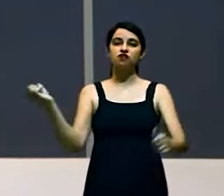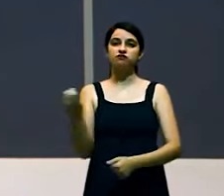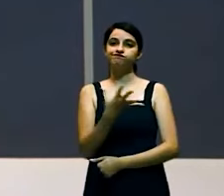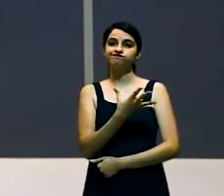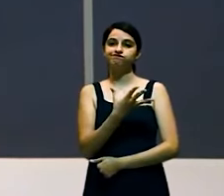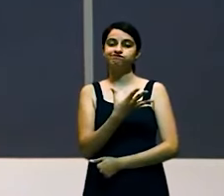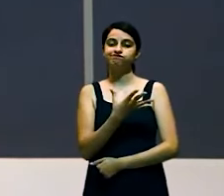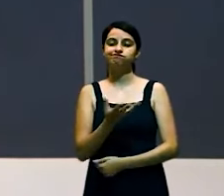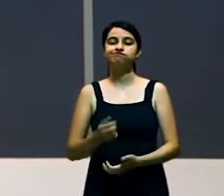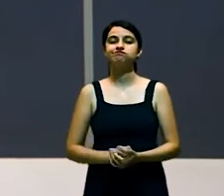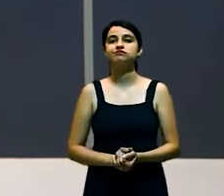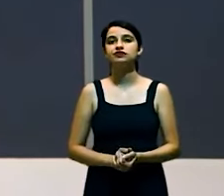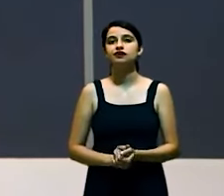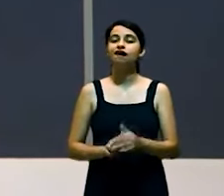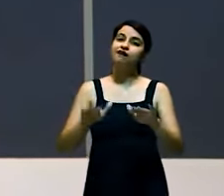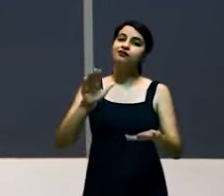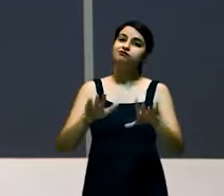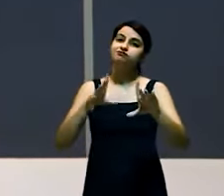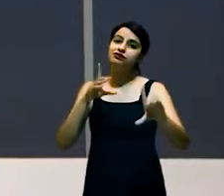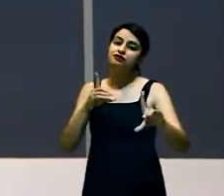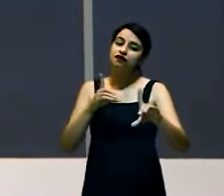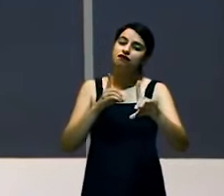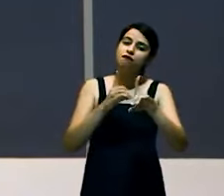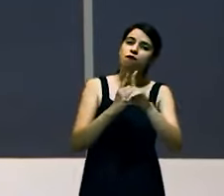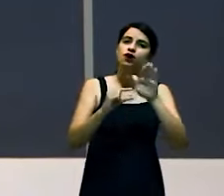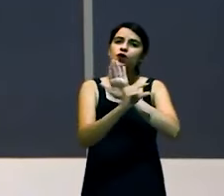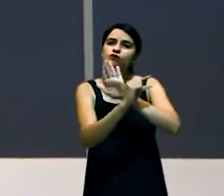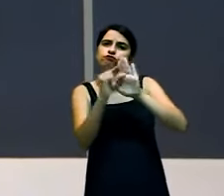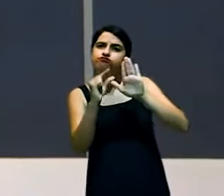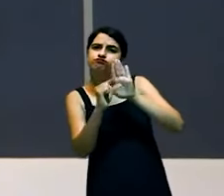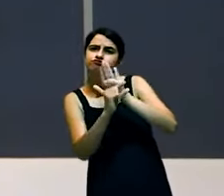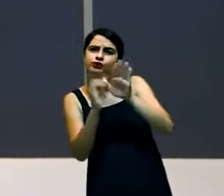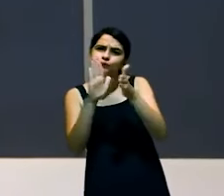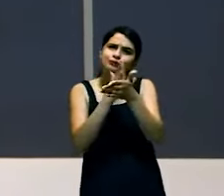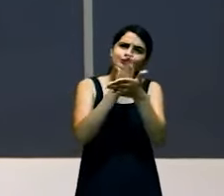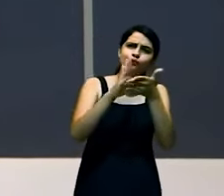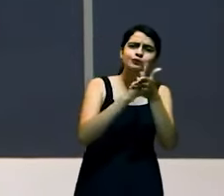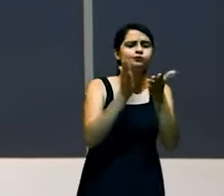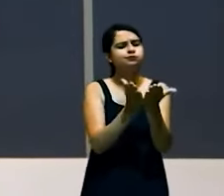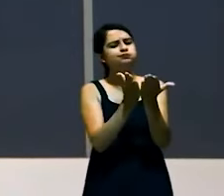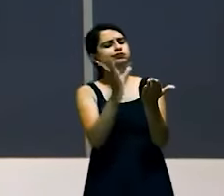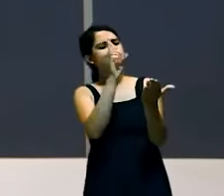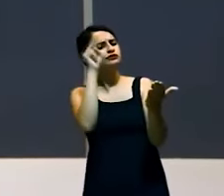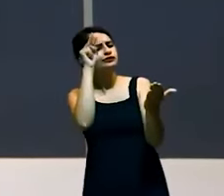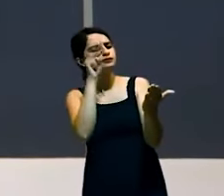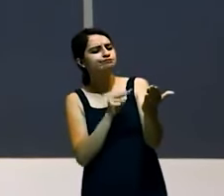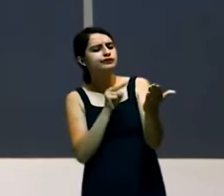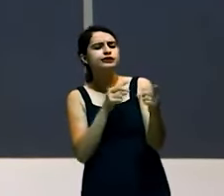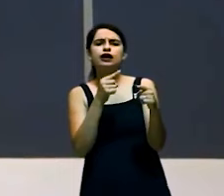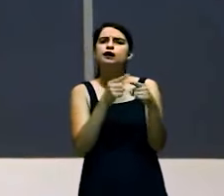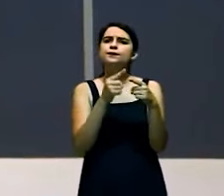E aí a gente até encontra alguns versículos na Bíblia para se conformar, porque diz